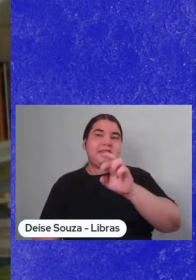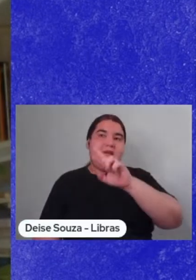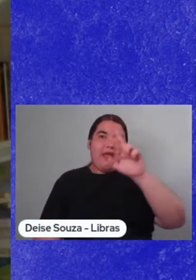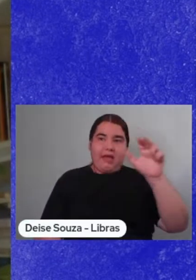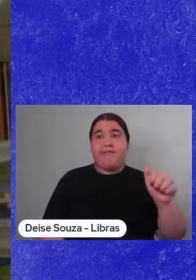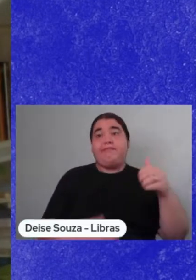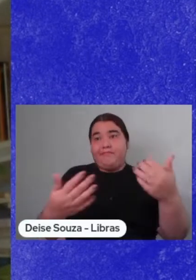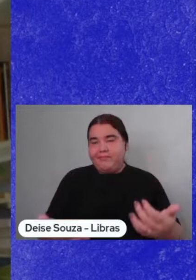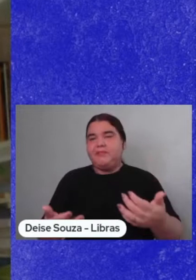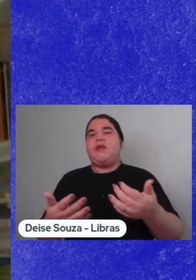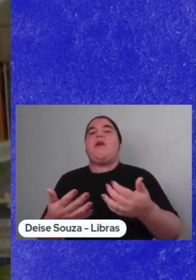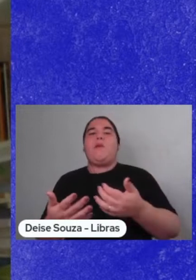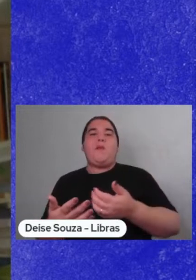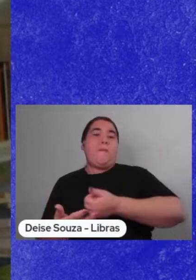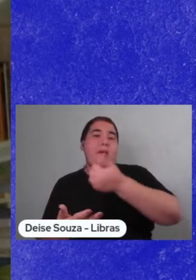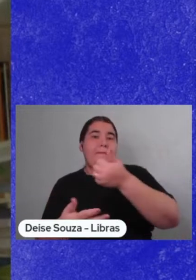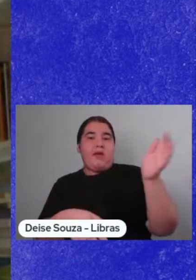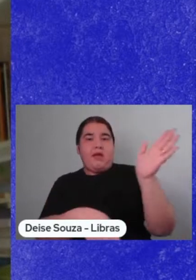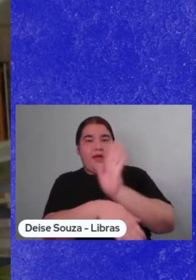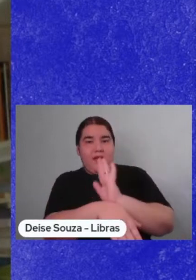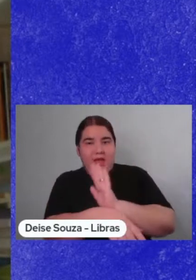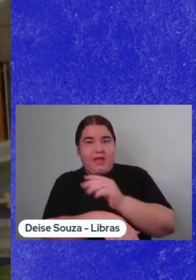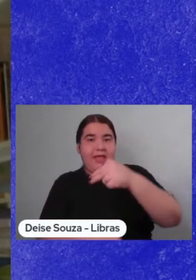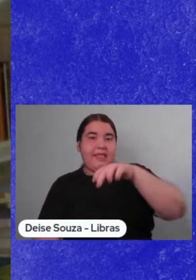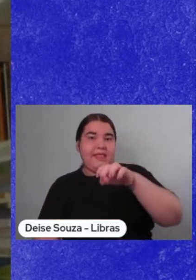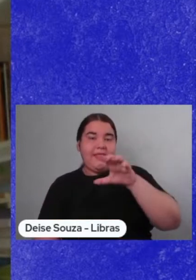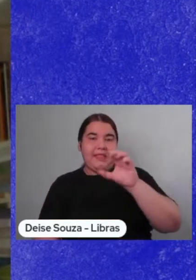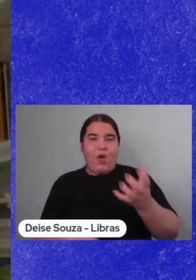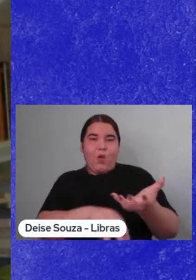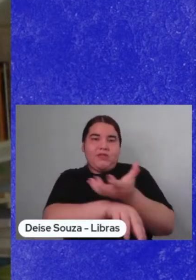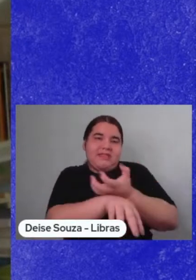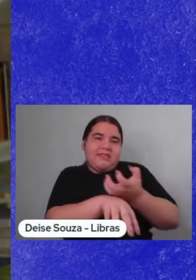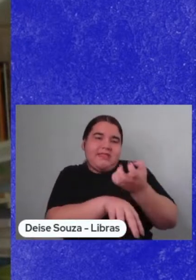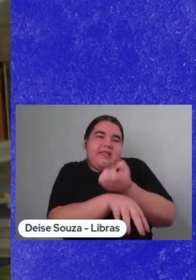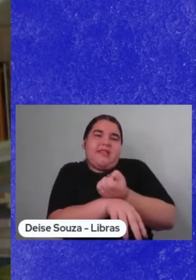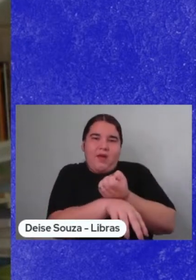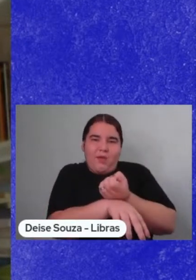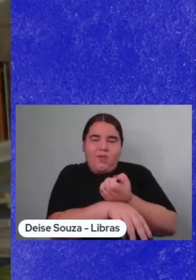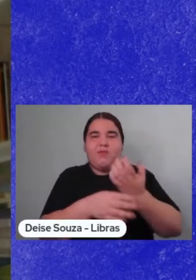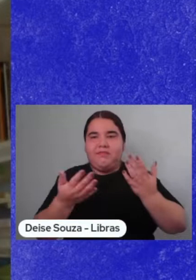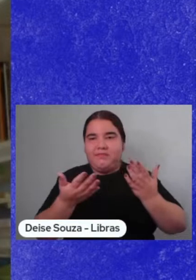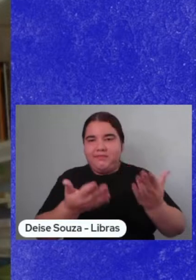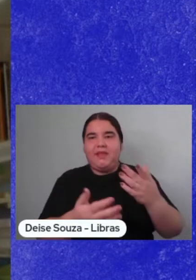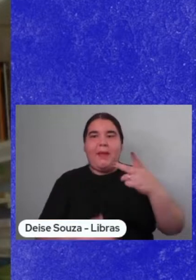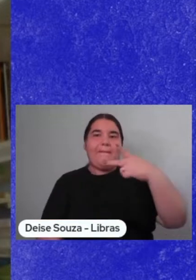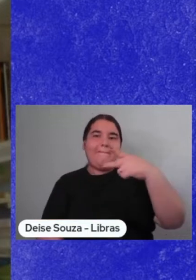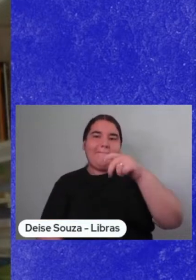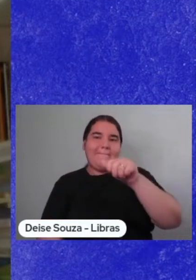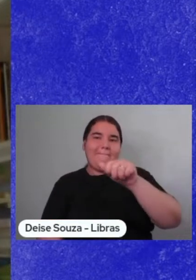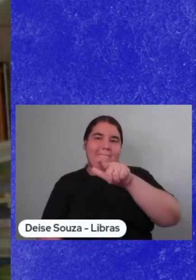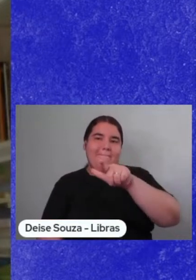gente começa com Nel Sertão, capítulo 2, Profecia. A Palha Siqueira está aqui com a gente.